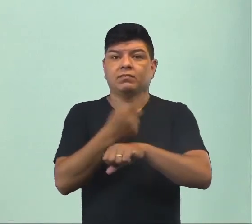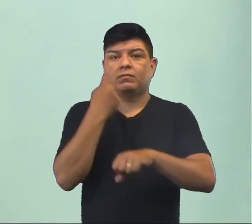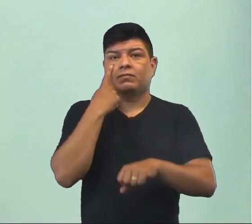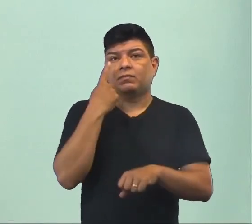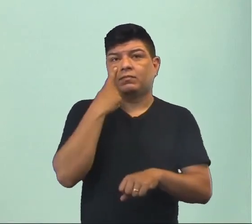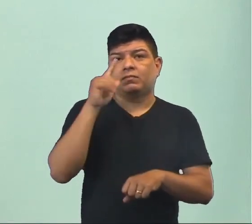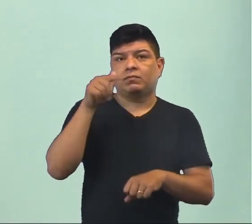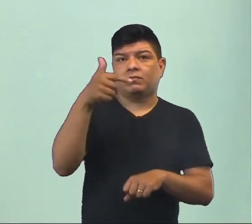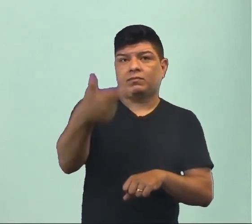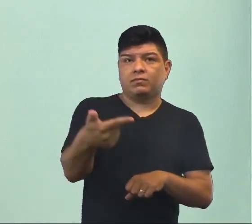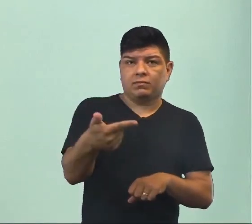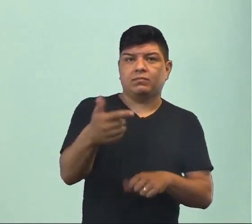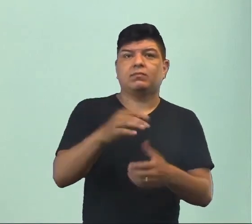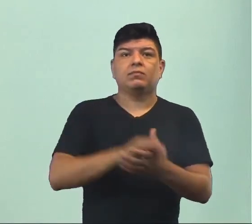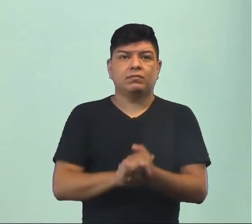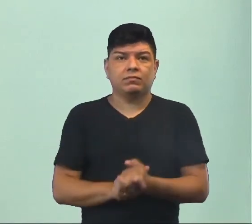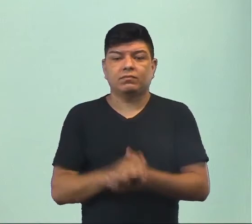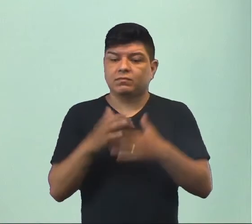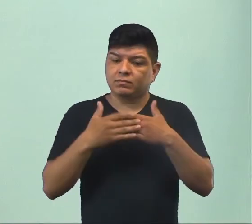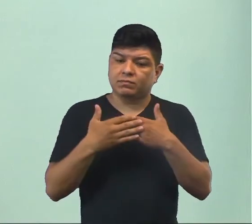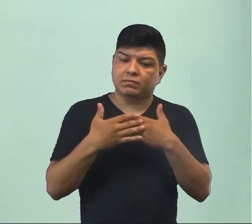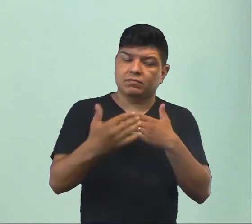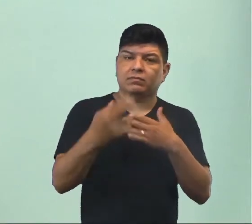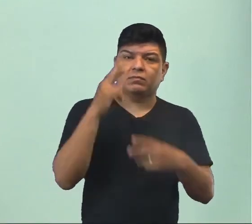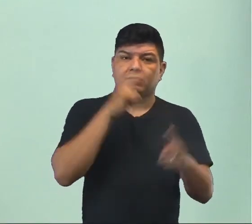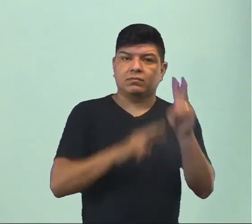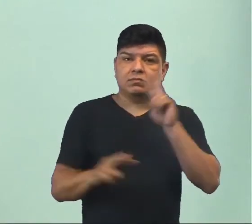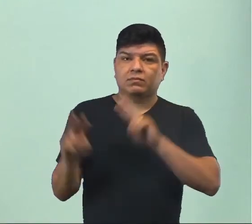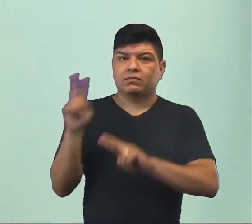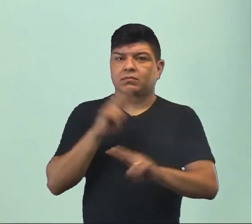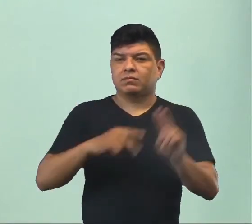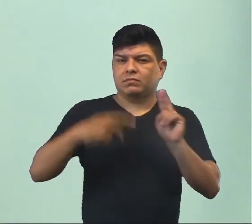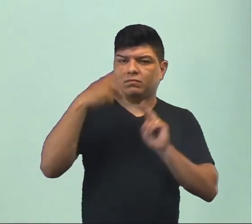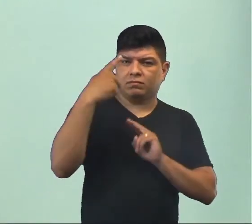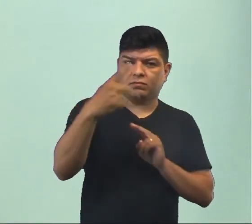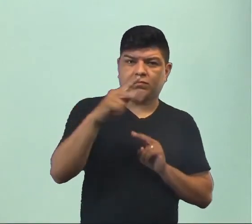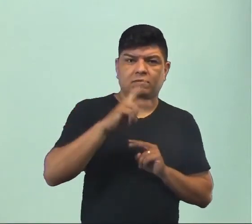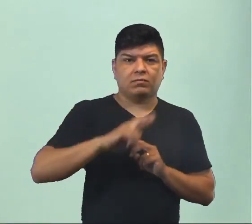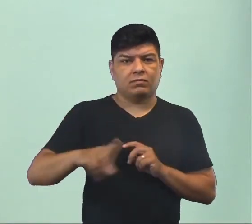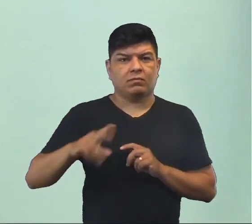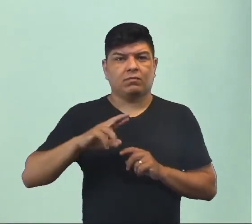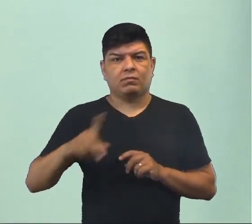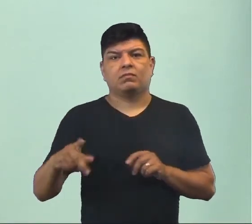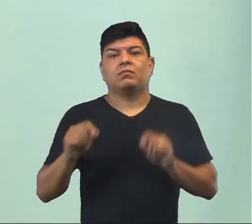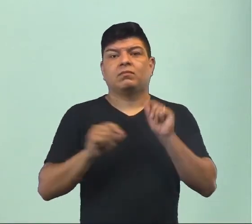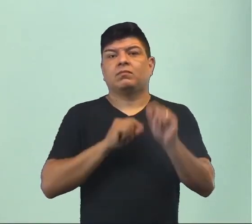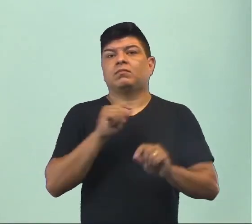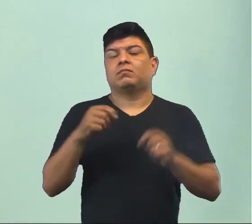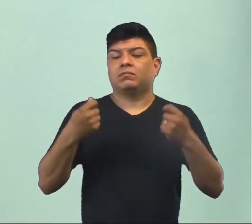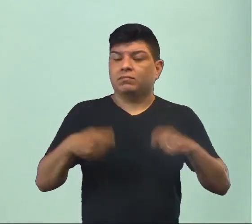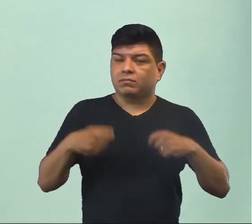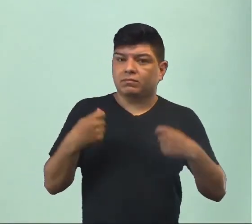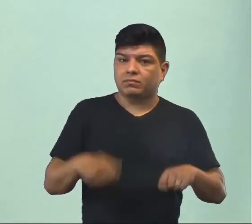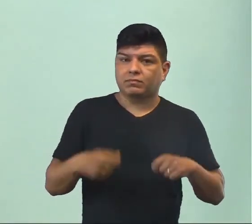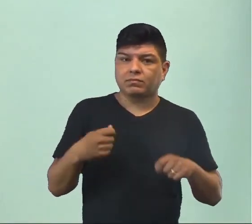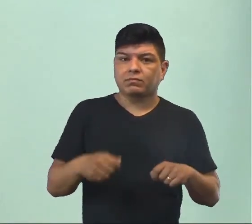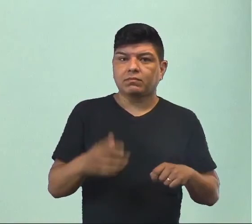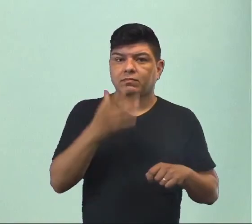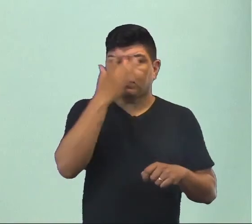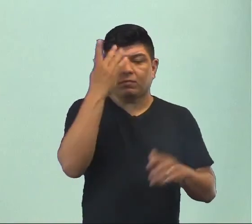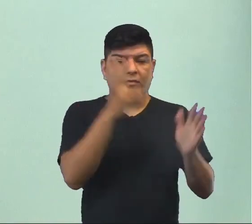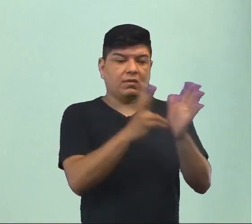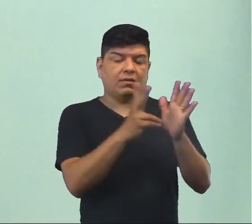o outro a partir de uma visão que não seja sua. Você precisa relativizar, né, que o indígena